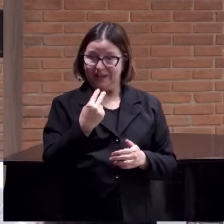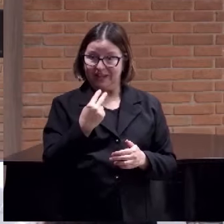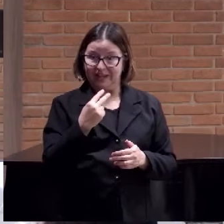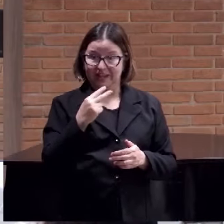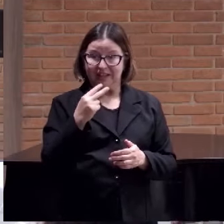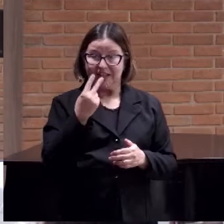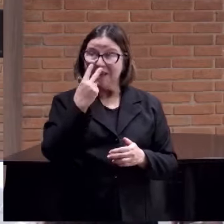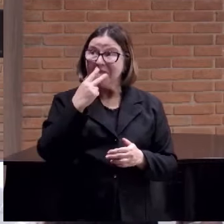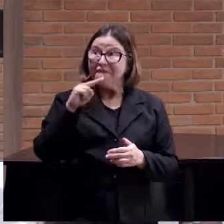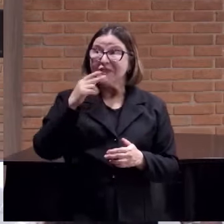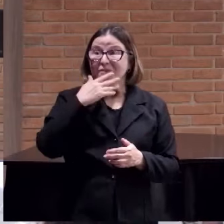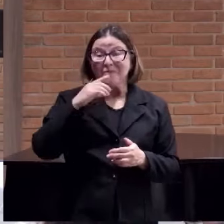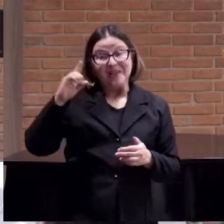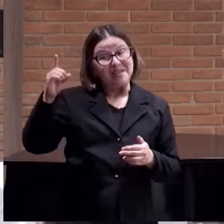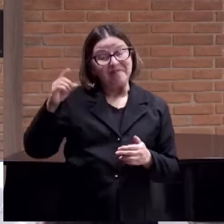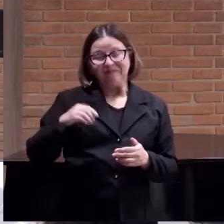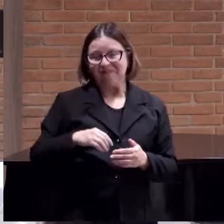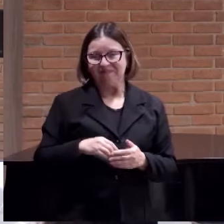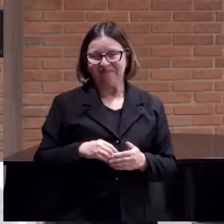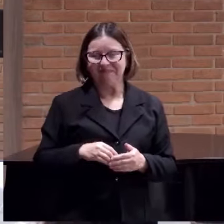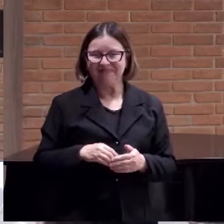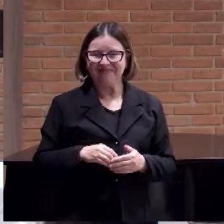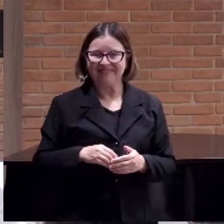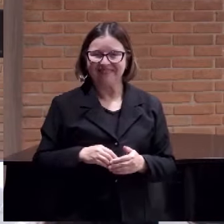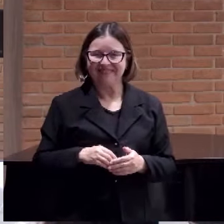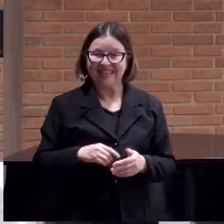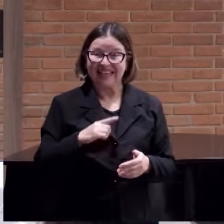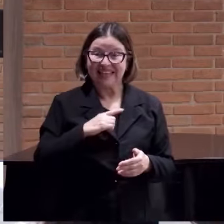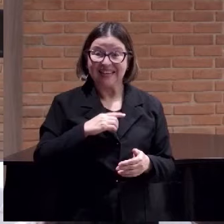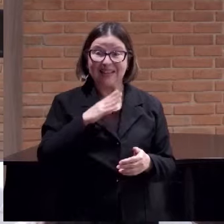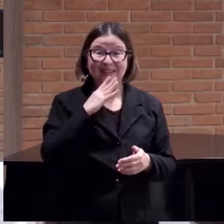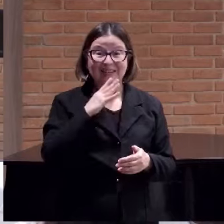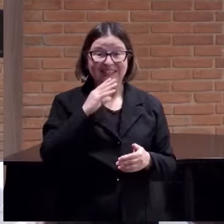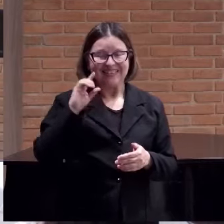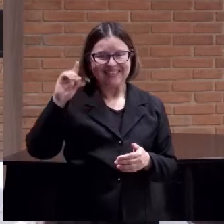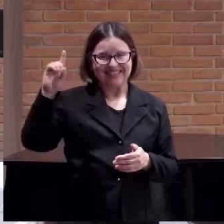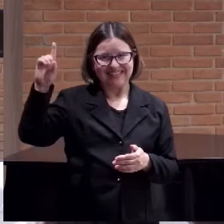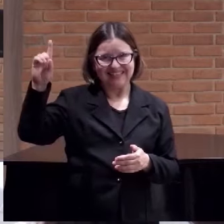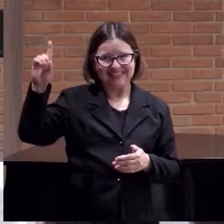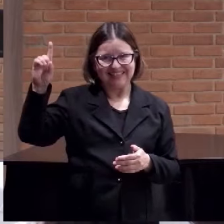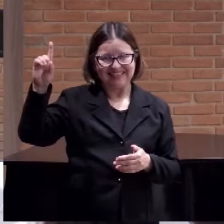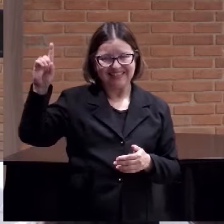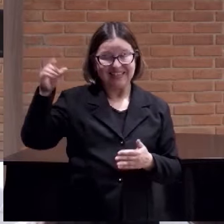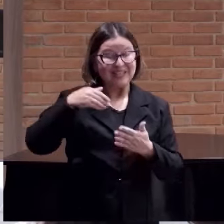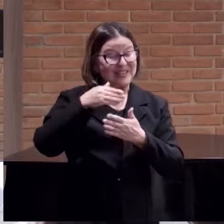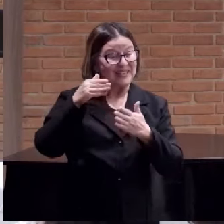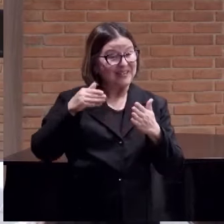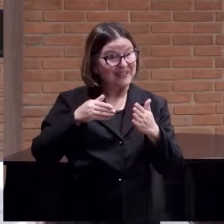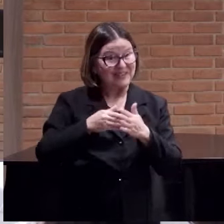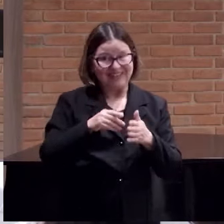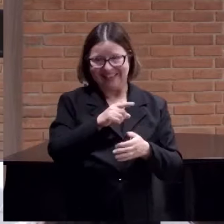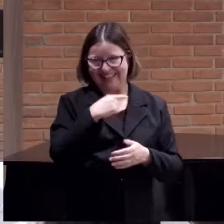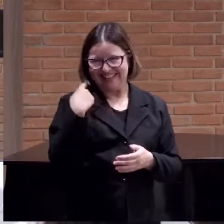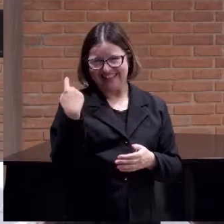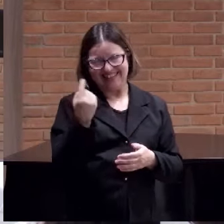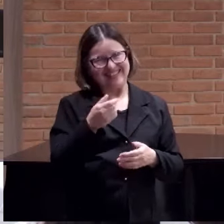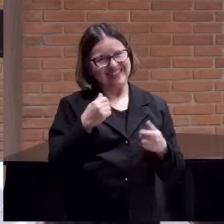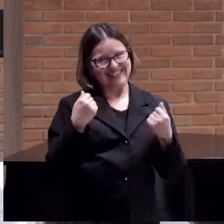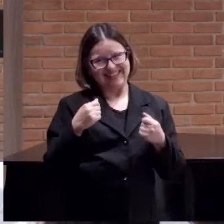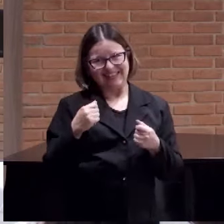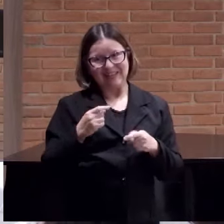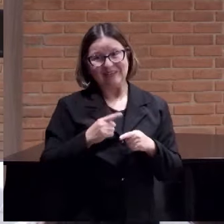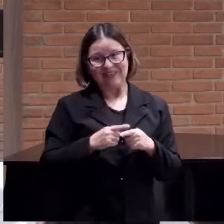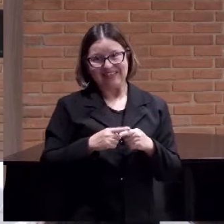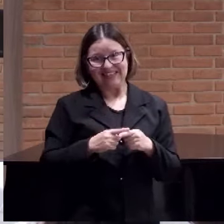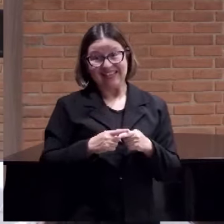Ter um conhecimento de Deus é tudo o que nós precisamos, porque isto é a